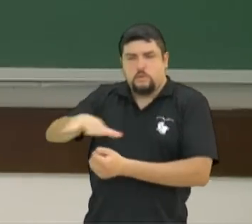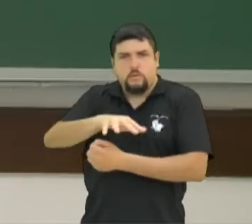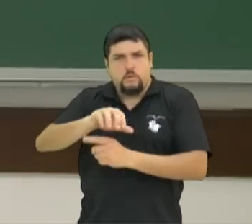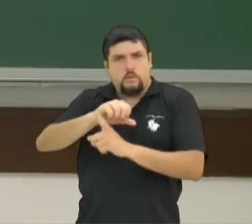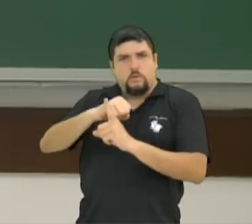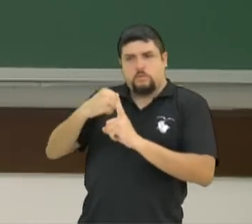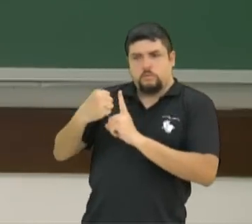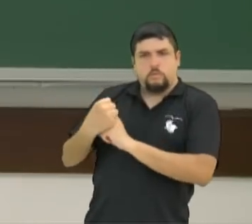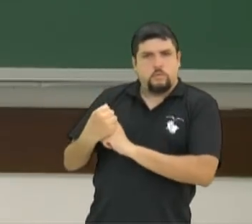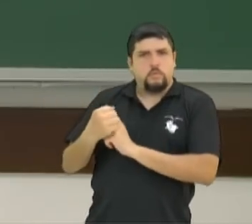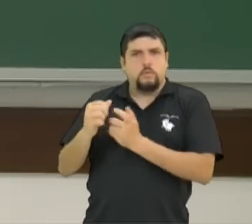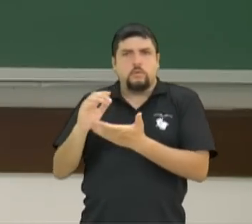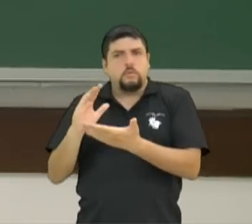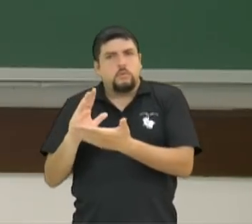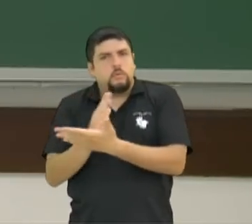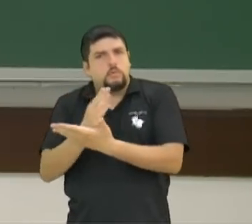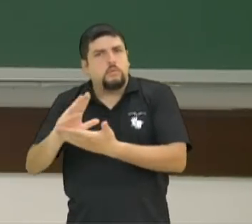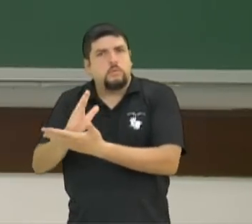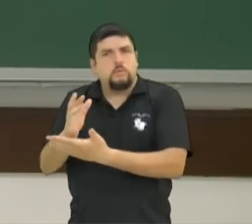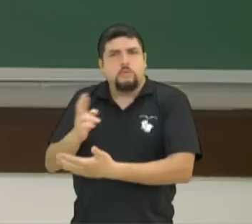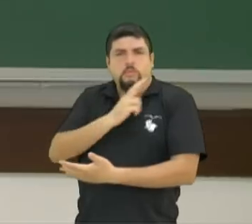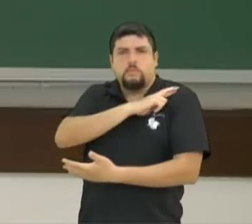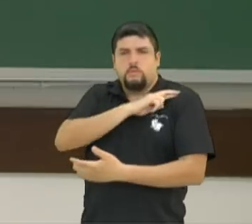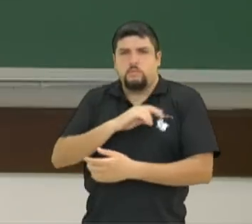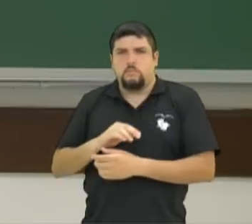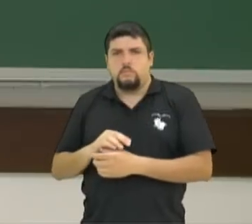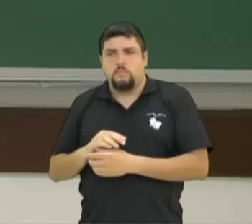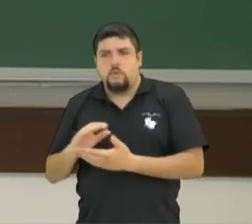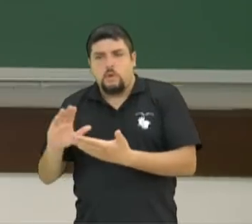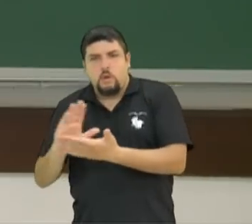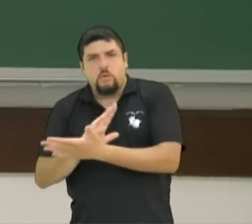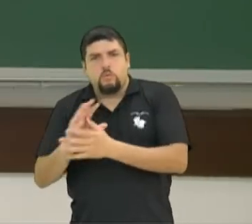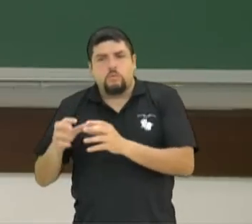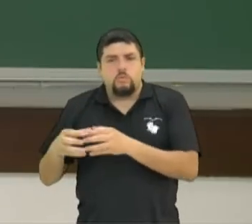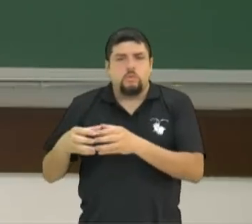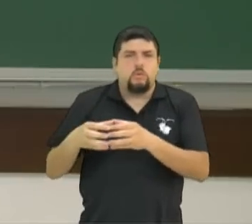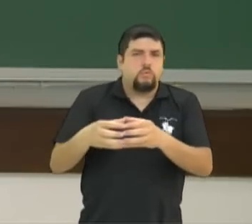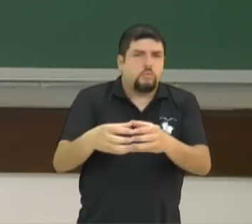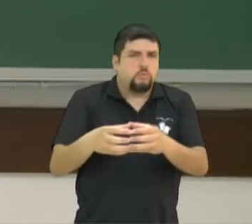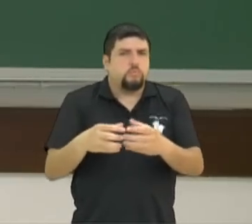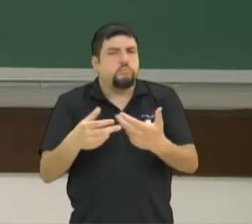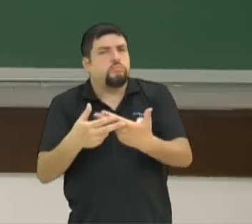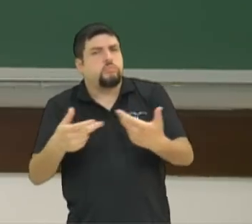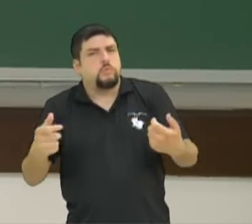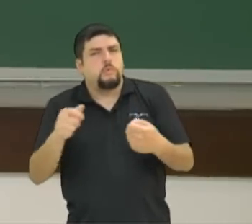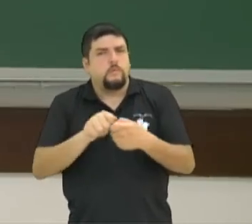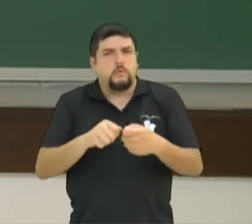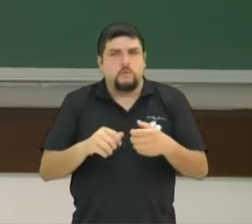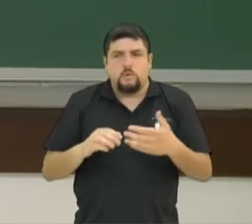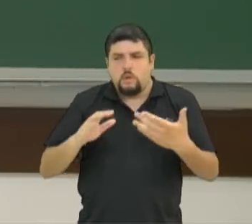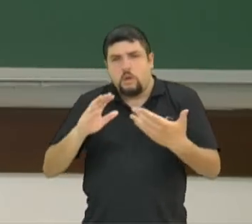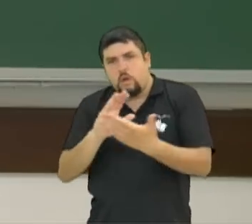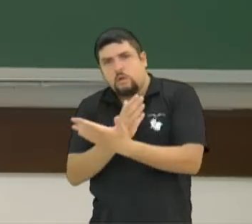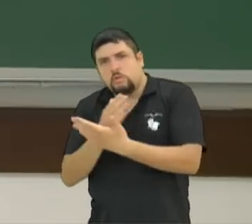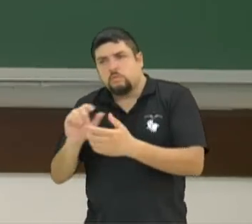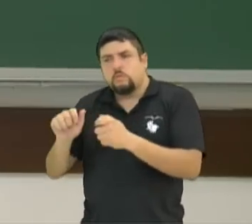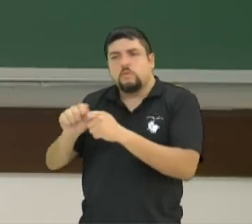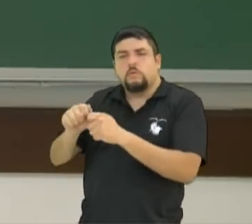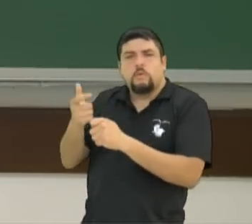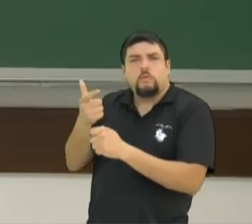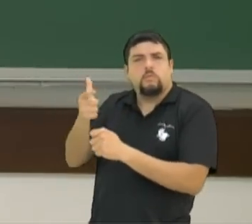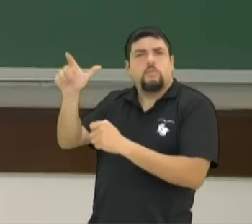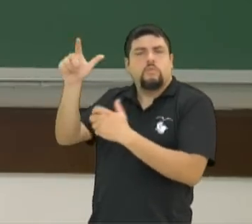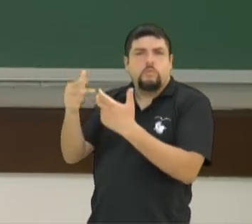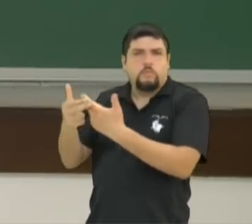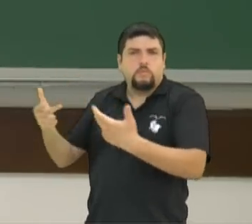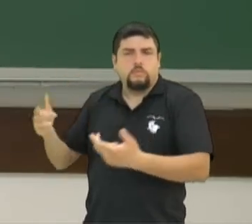alguns grupos vão ser determinados para algumas tarefas e alguns outros escravos determinados a outras